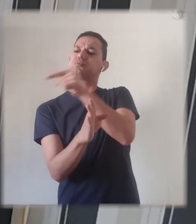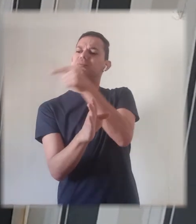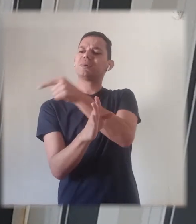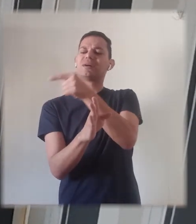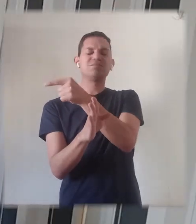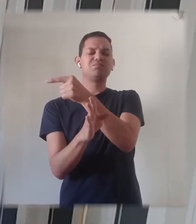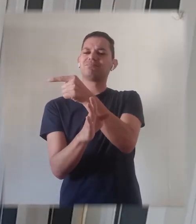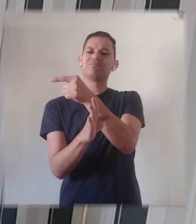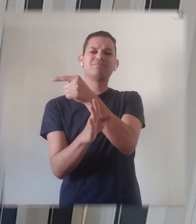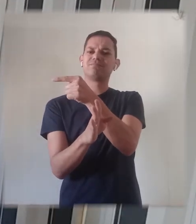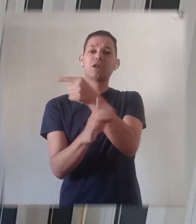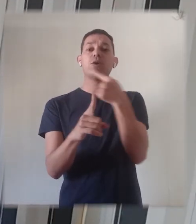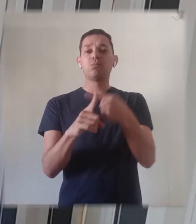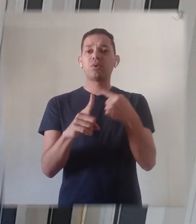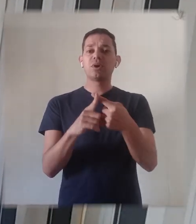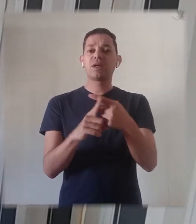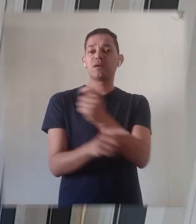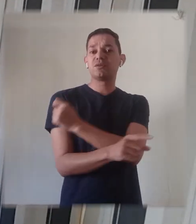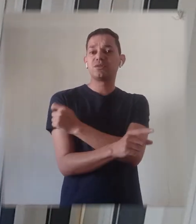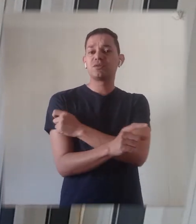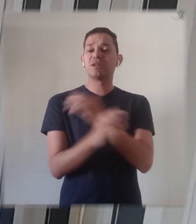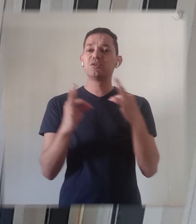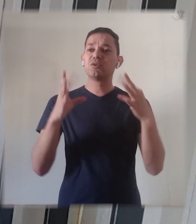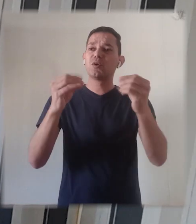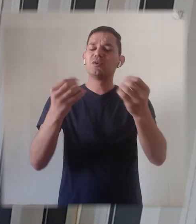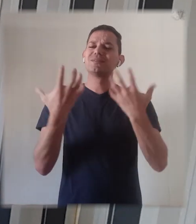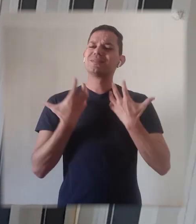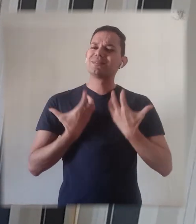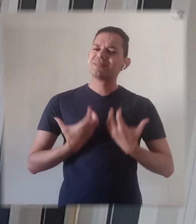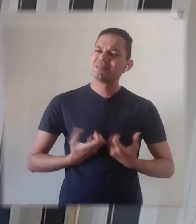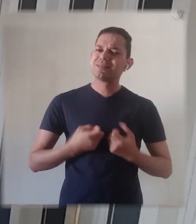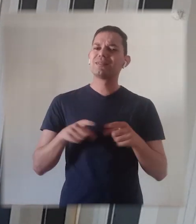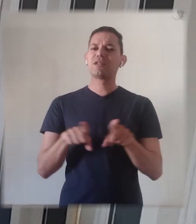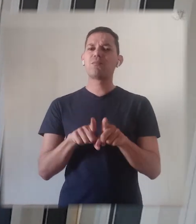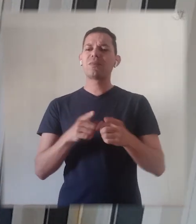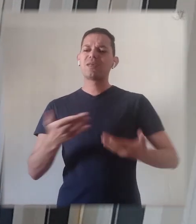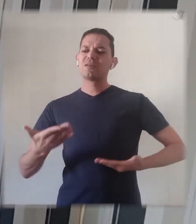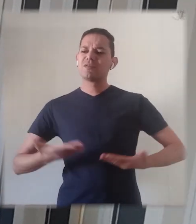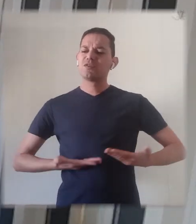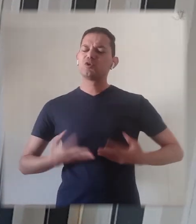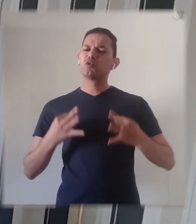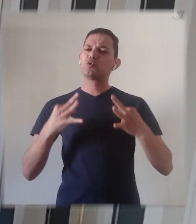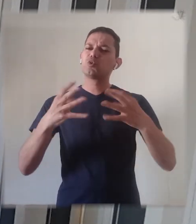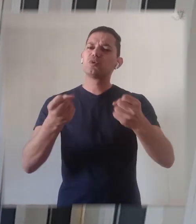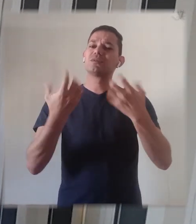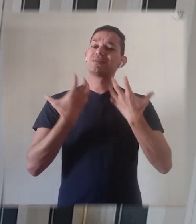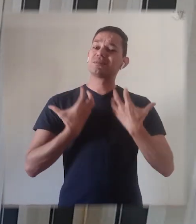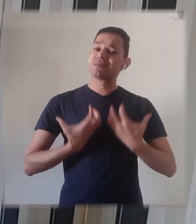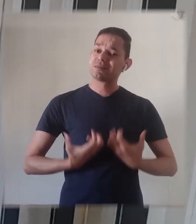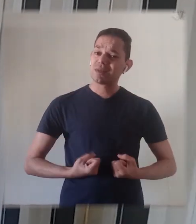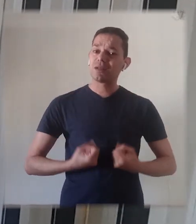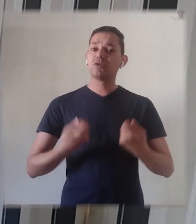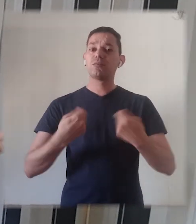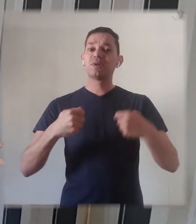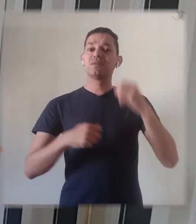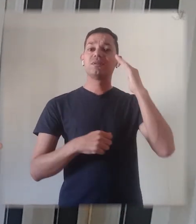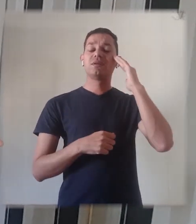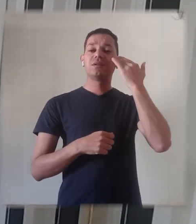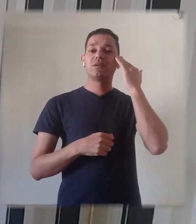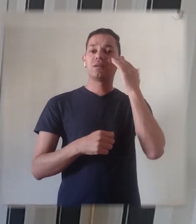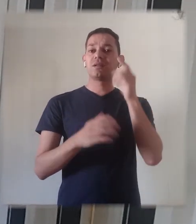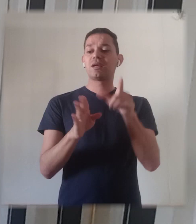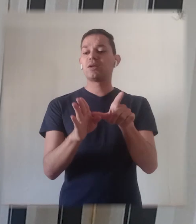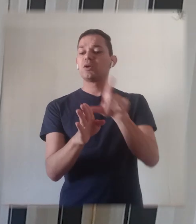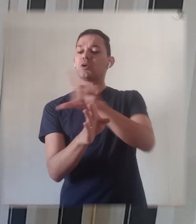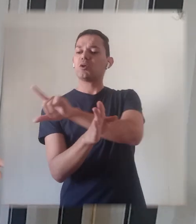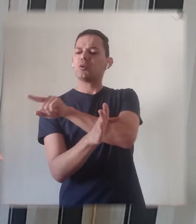do isolamento. Os estudantes eles vão estar com a mente mais cansada, não só os estudantes, mas também os servidores. Se a gente entender que todo esse desgaste, né, que